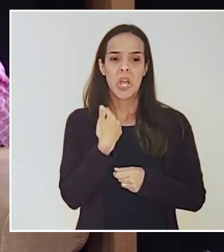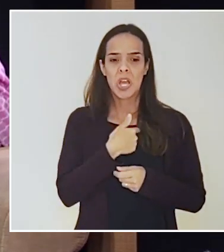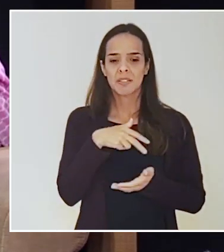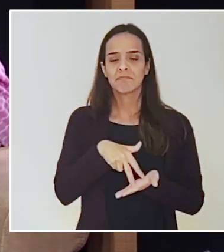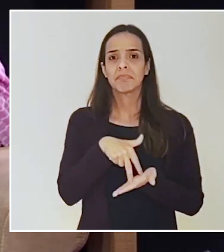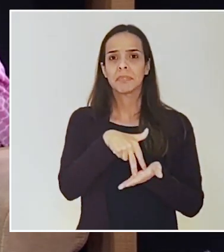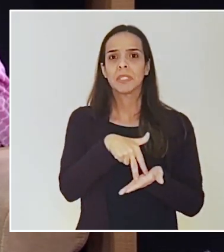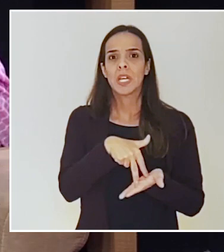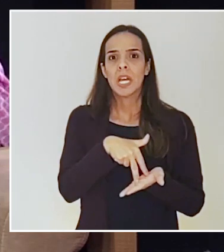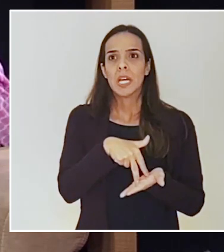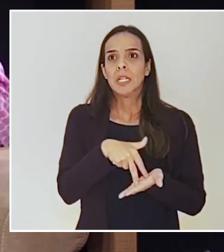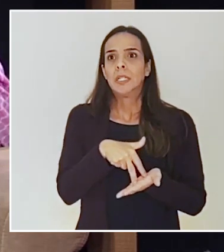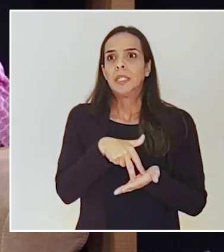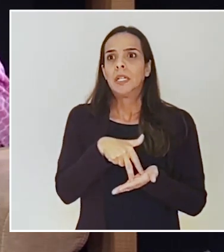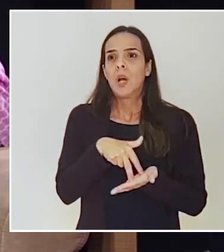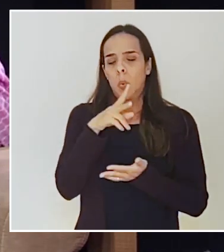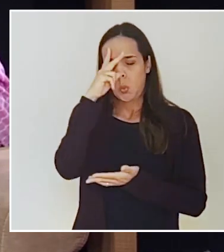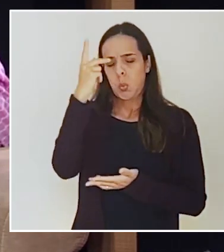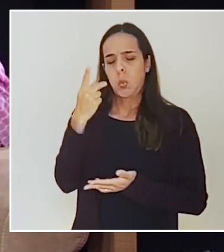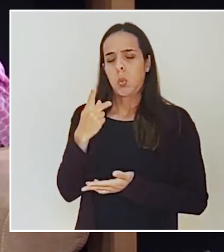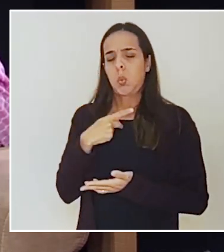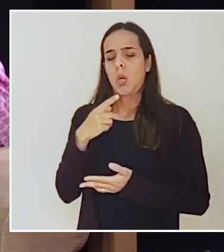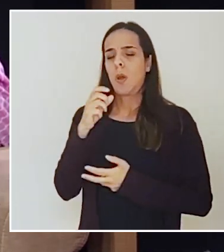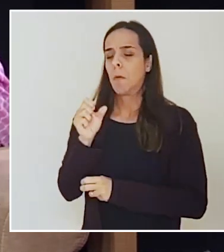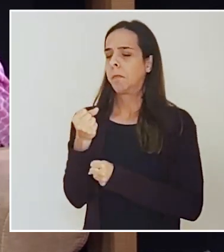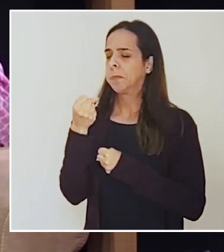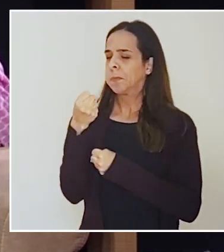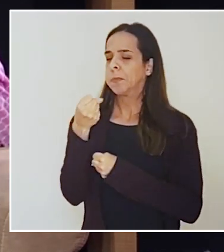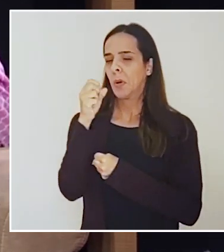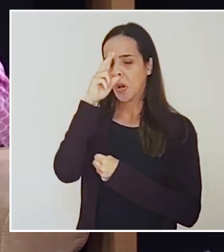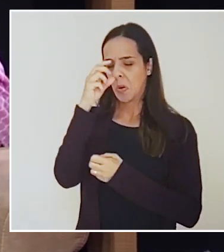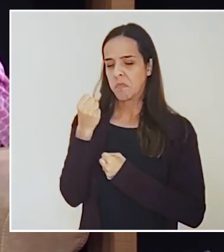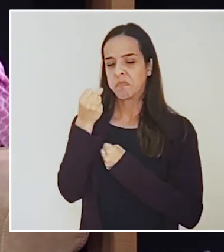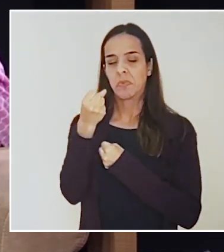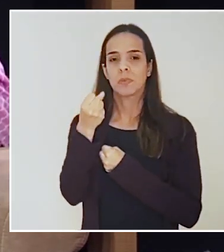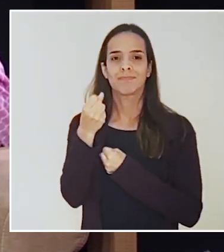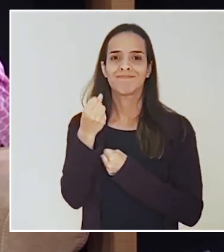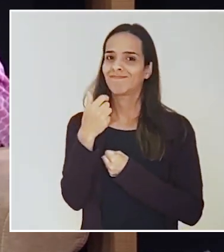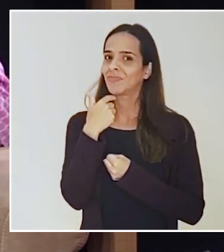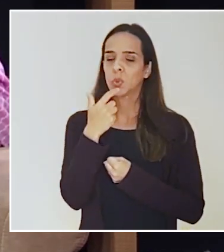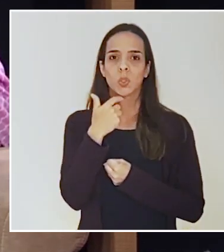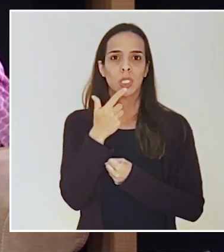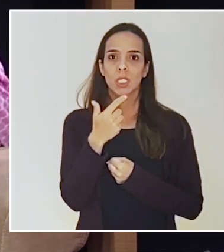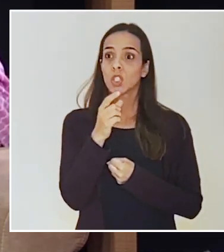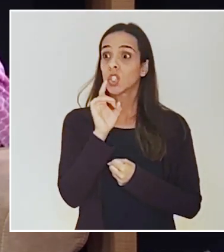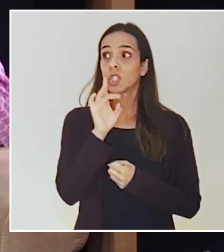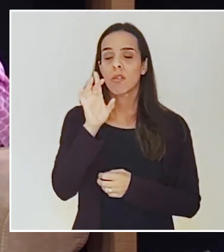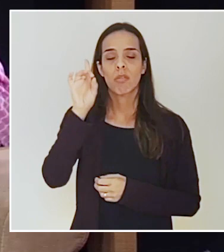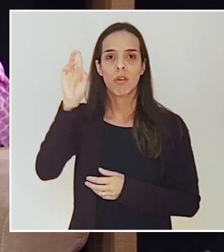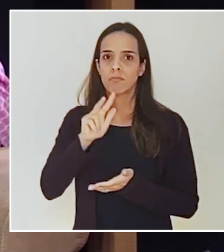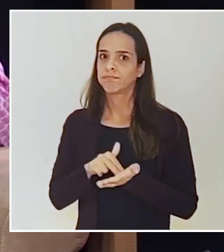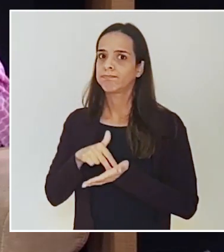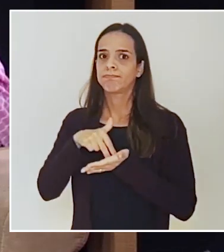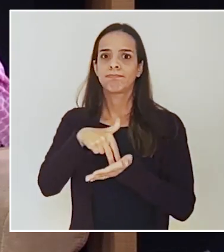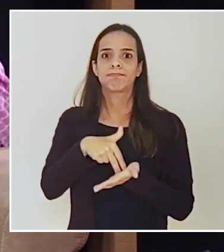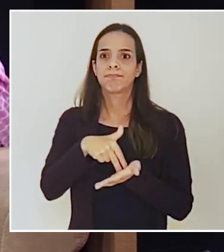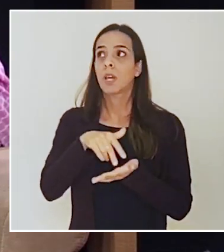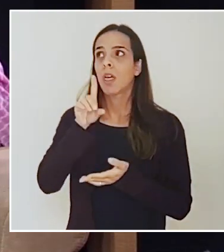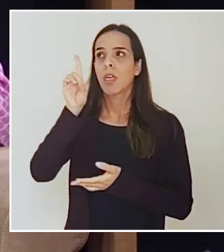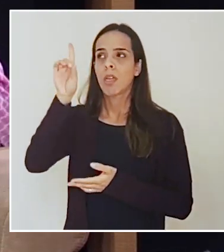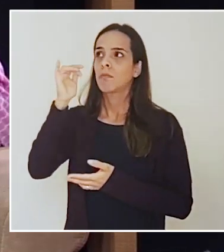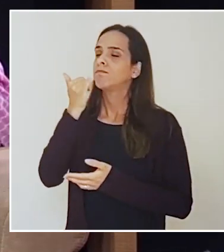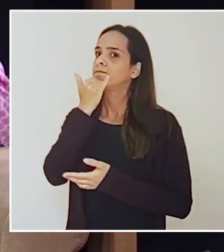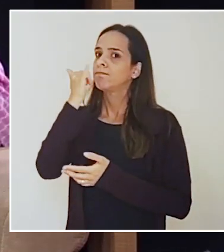autoconfiança. Só Deus pode nos levantar, só Deus pode nos perdoar, só Deus pode nos encher do seu